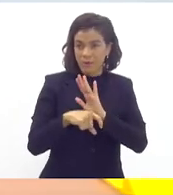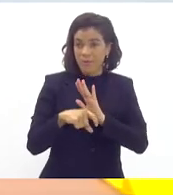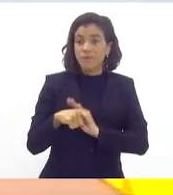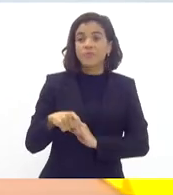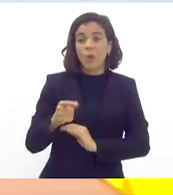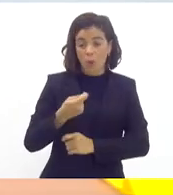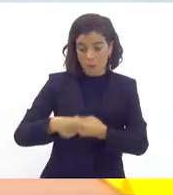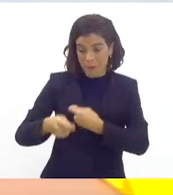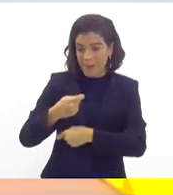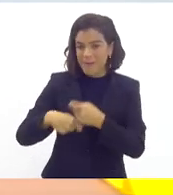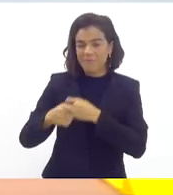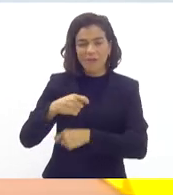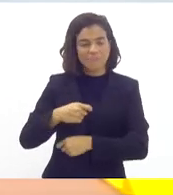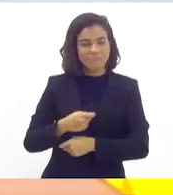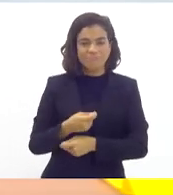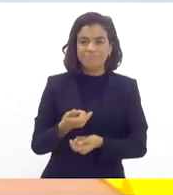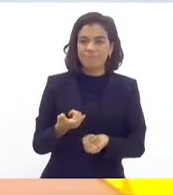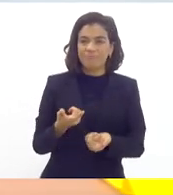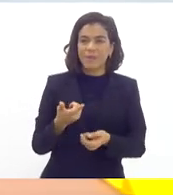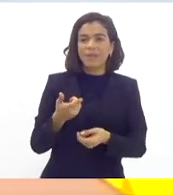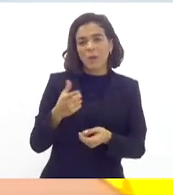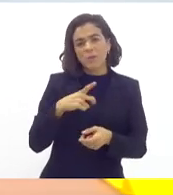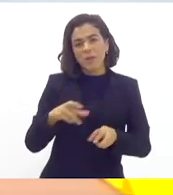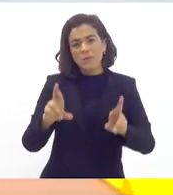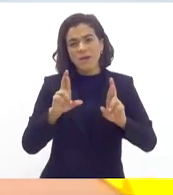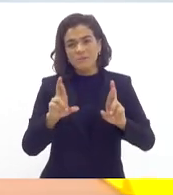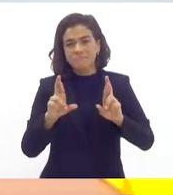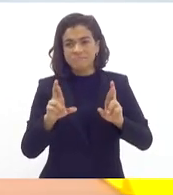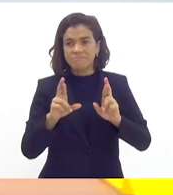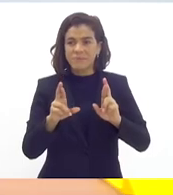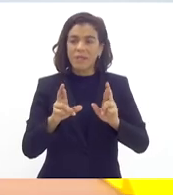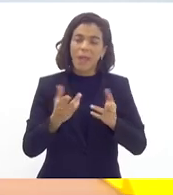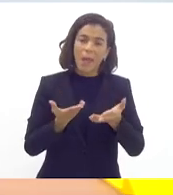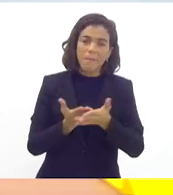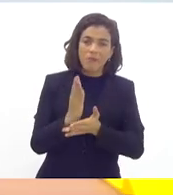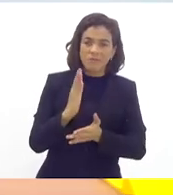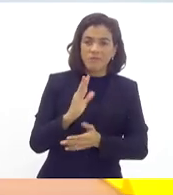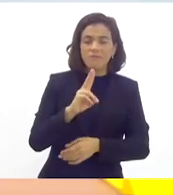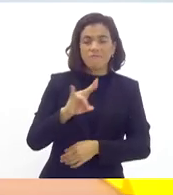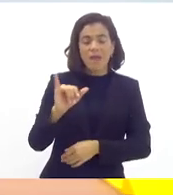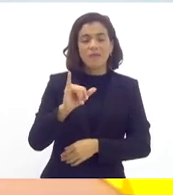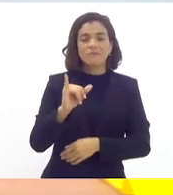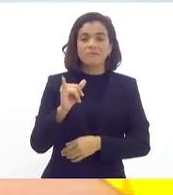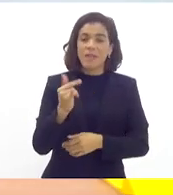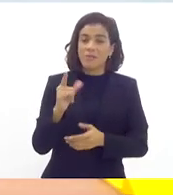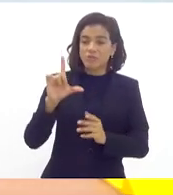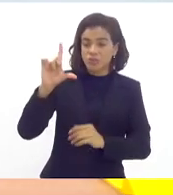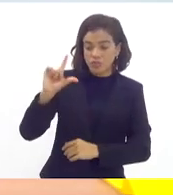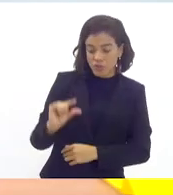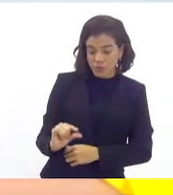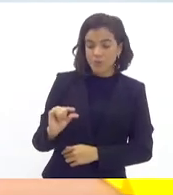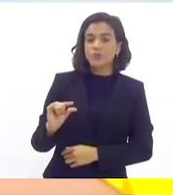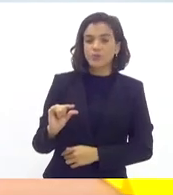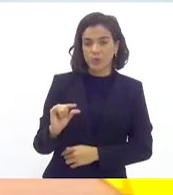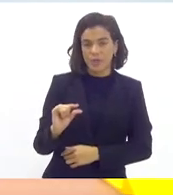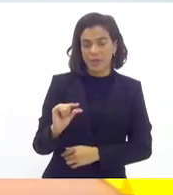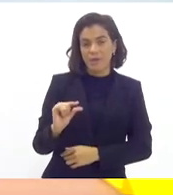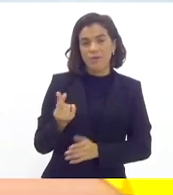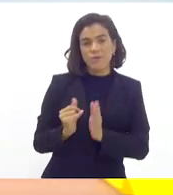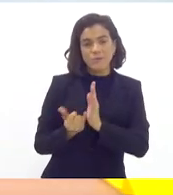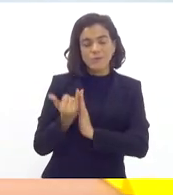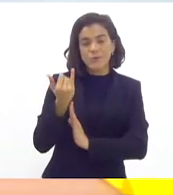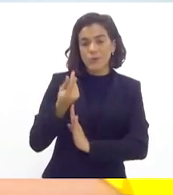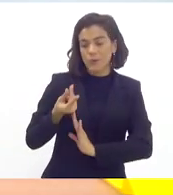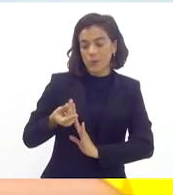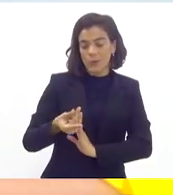mercado precifica logo. Então, a gente tem uma expectativa de que a aprovação da reforma tributária vai ter um efeito de reduzir a taxa de juros de longo